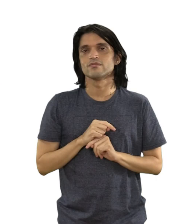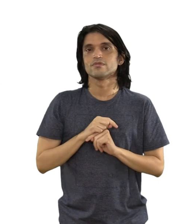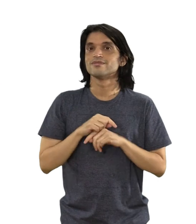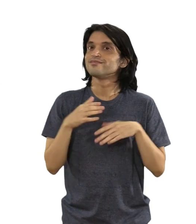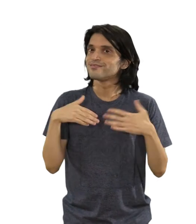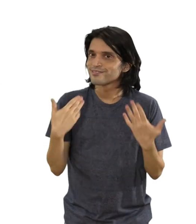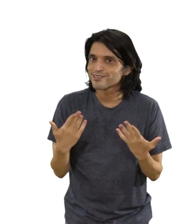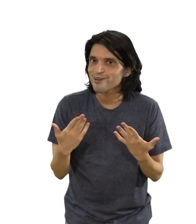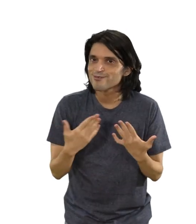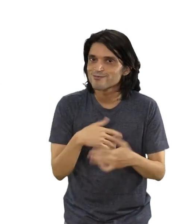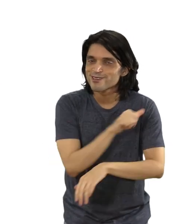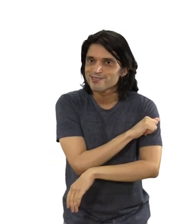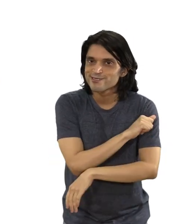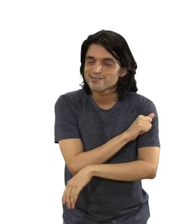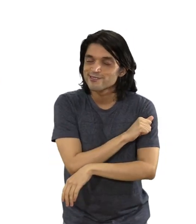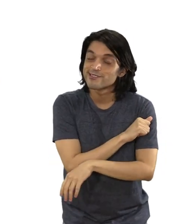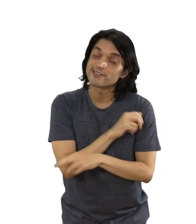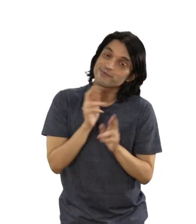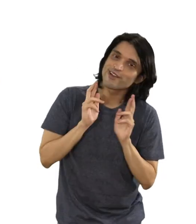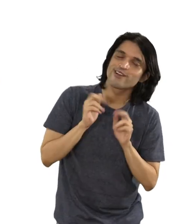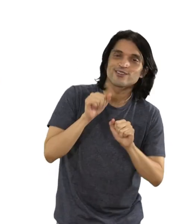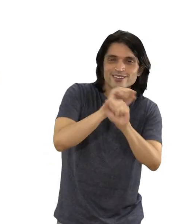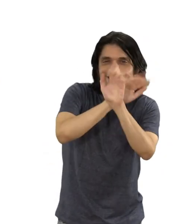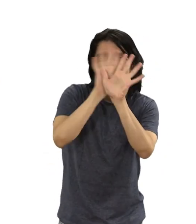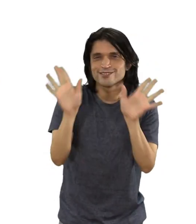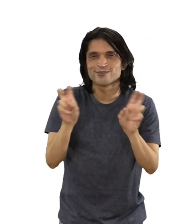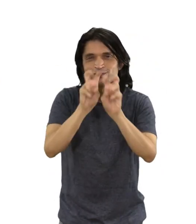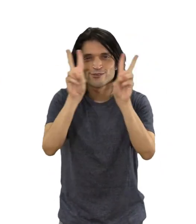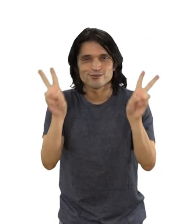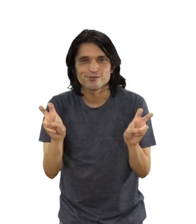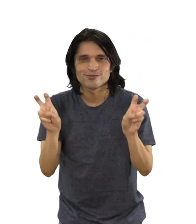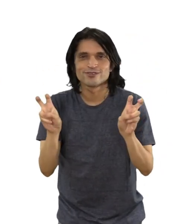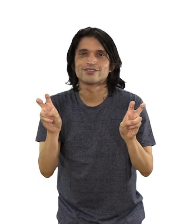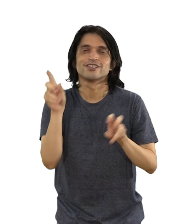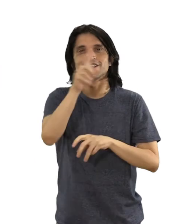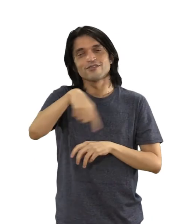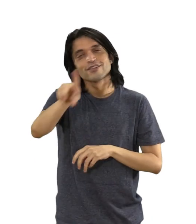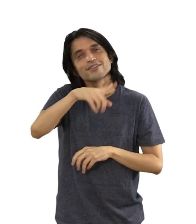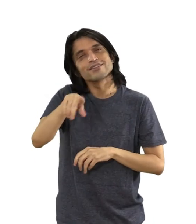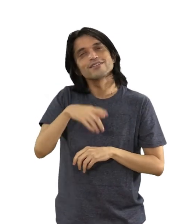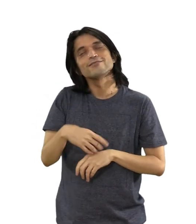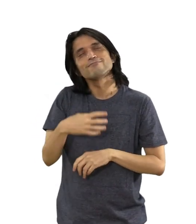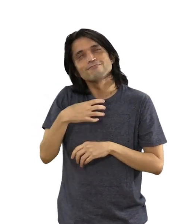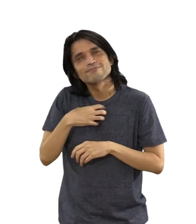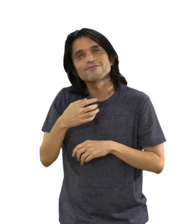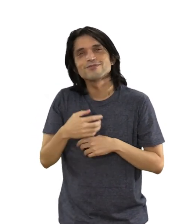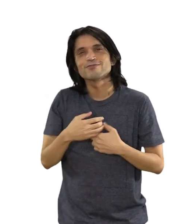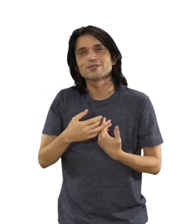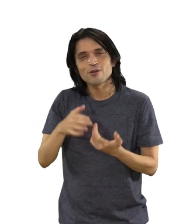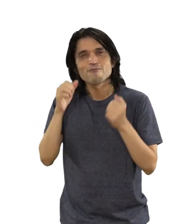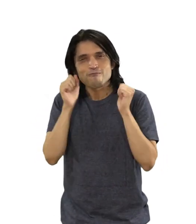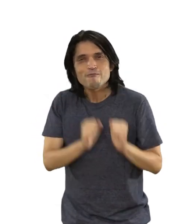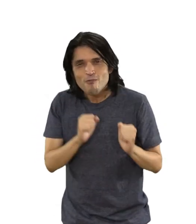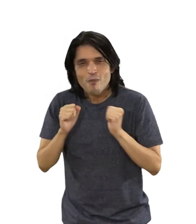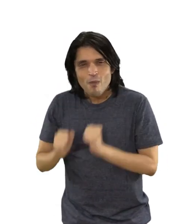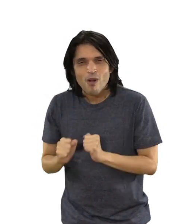Então, caros estudantes, espero ter esclarecido os assuntos abordados e que vocês se sintam capazes